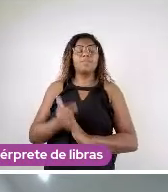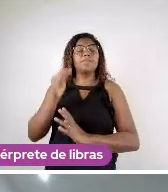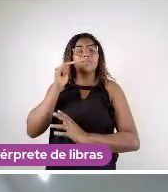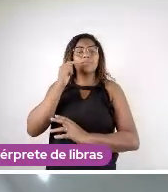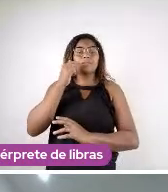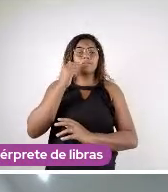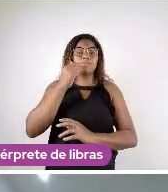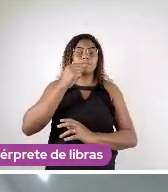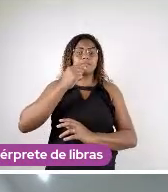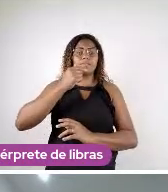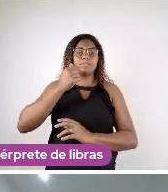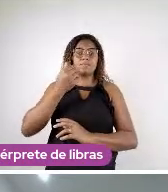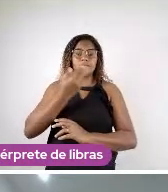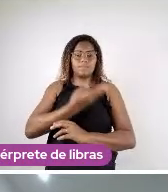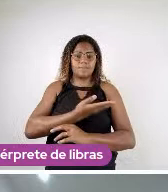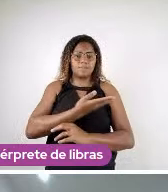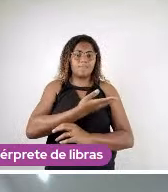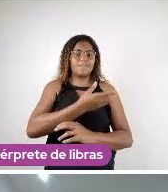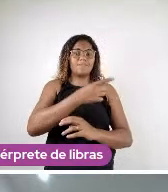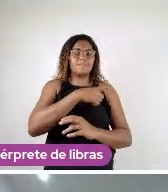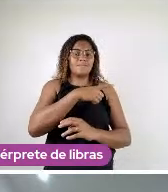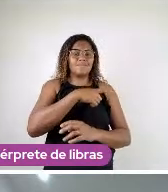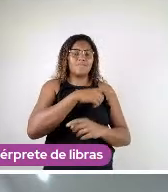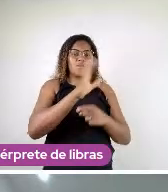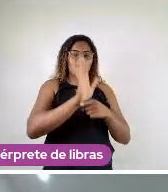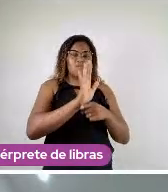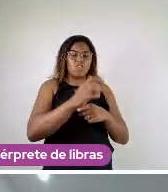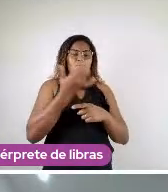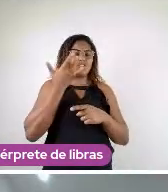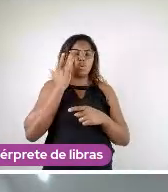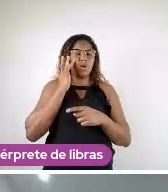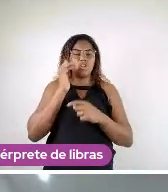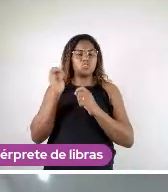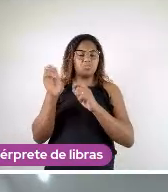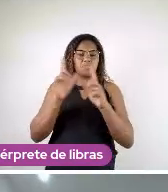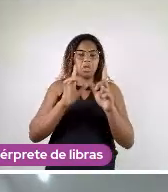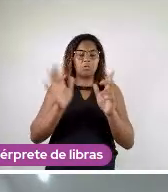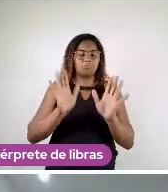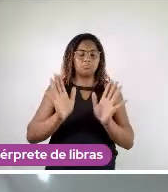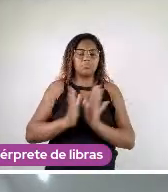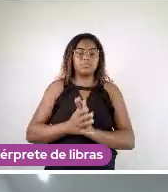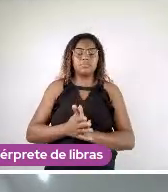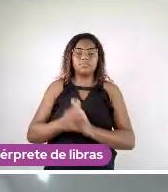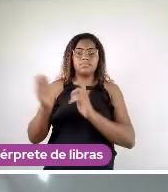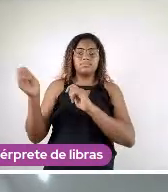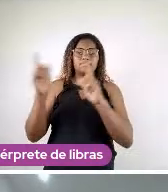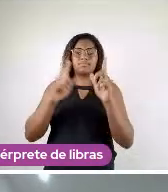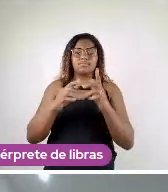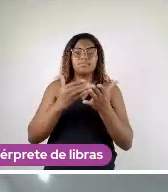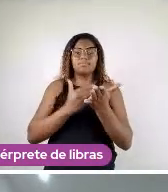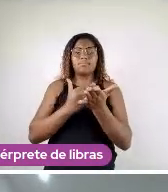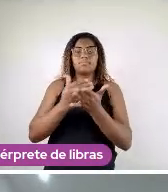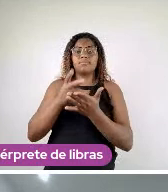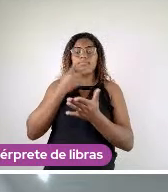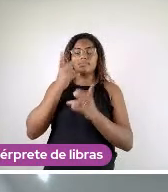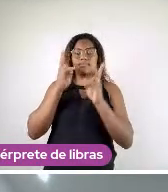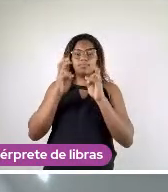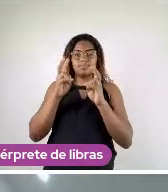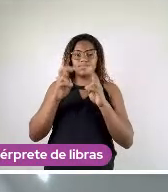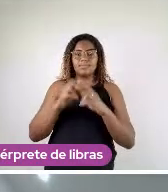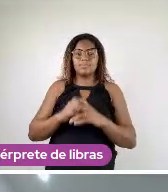um vídeo, mas eu acho que ele não vai passar, então eu já vou para o próximo slide, que é começando a falar um pouquinho sobre